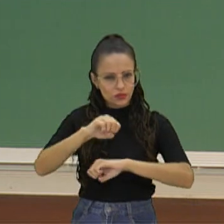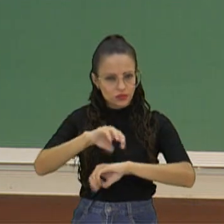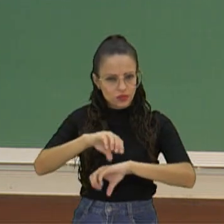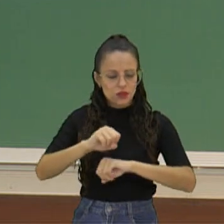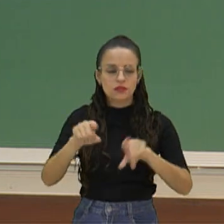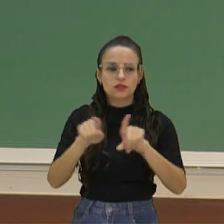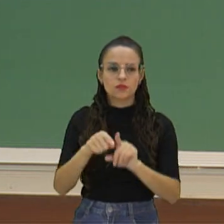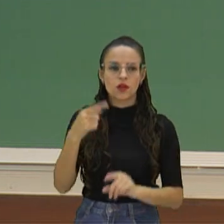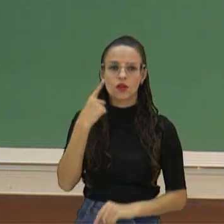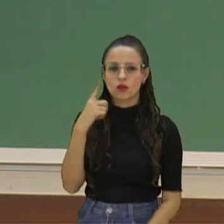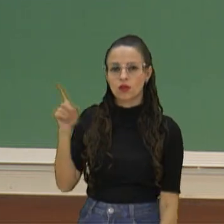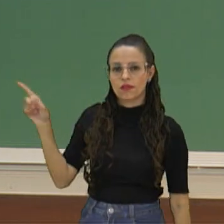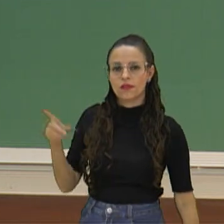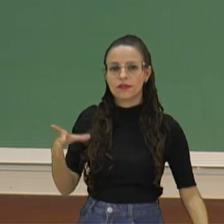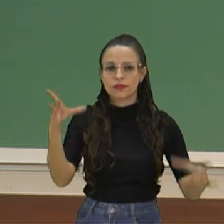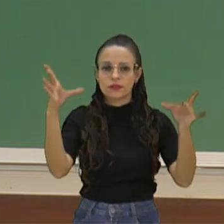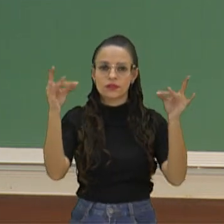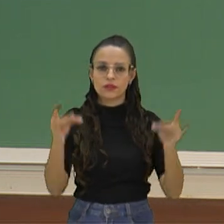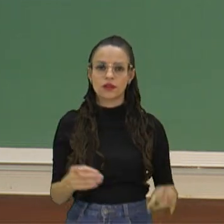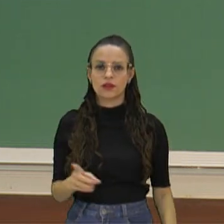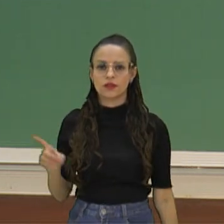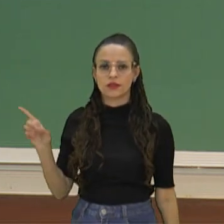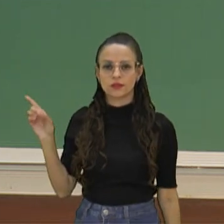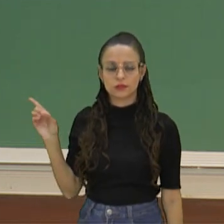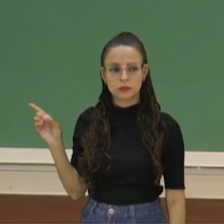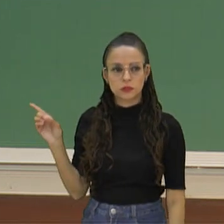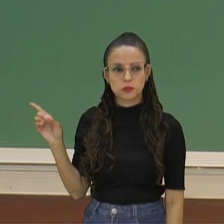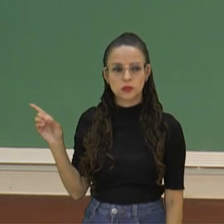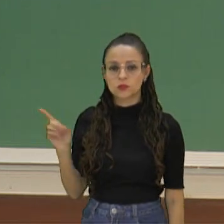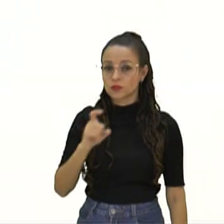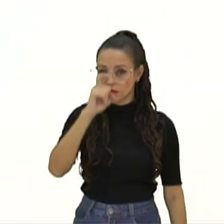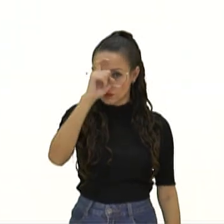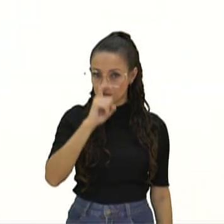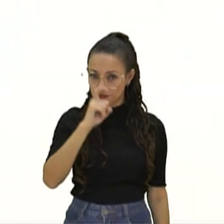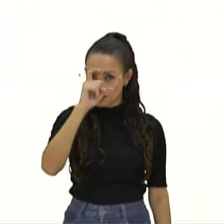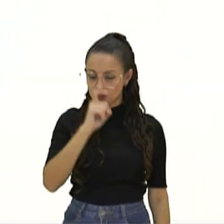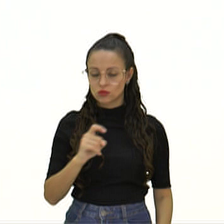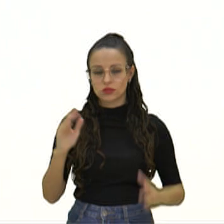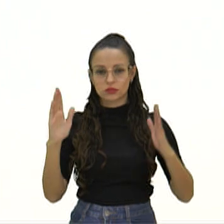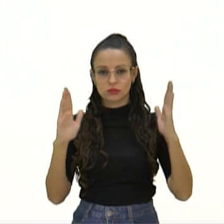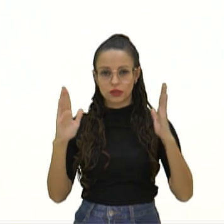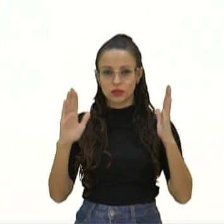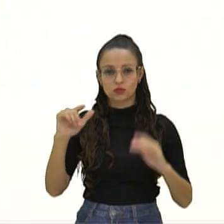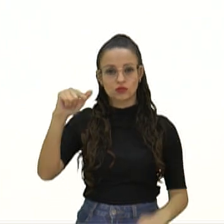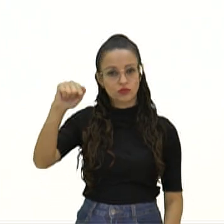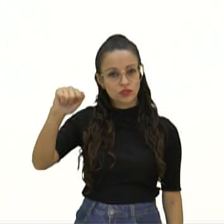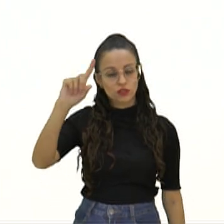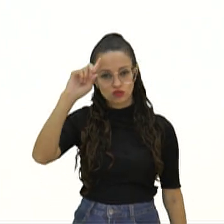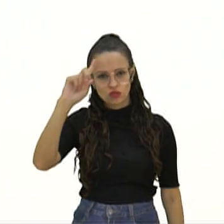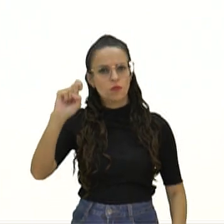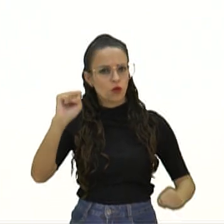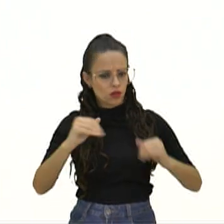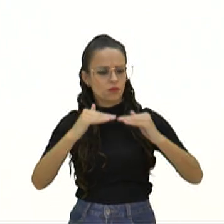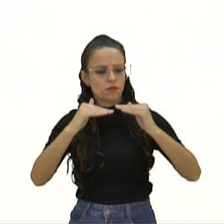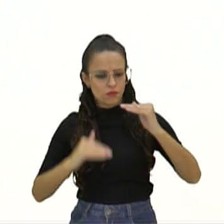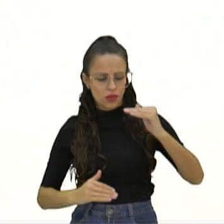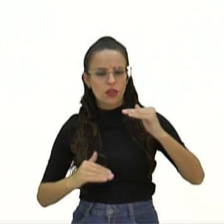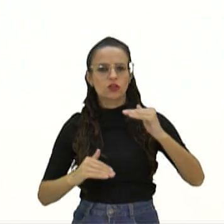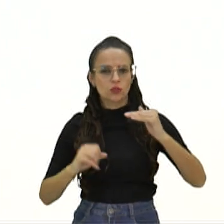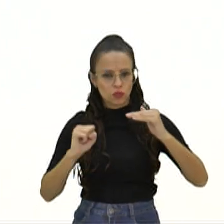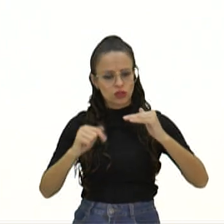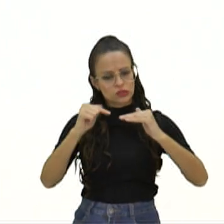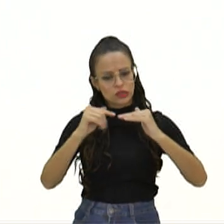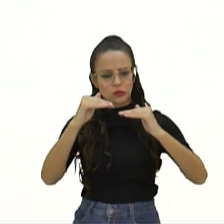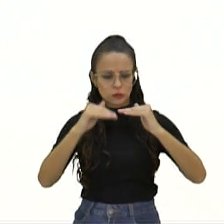mostrando um pouco mais detalhadamente, né? Considerando uma menstruação um período de 7 dias, pode ser menos, né? Especificamente